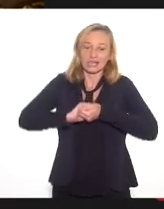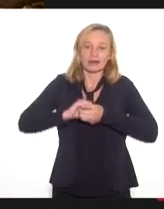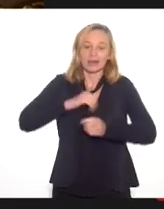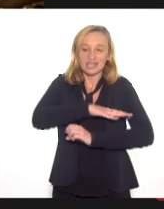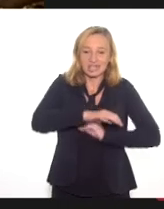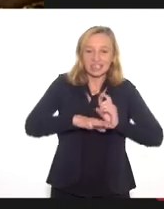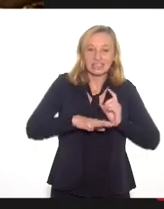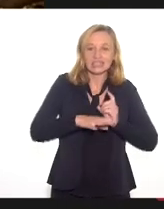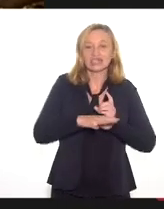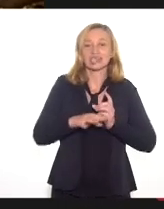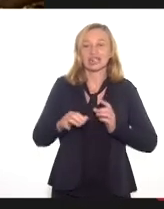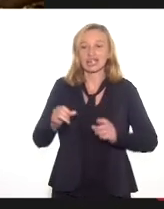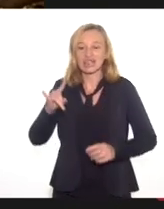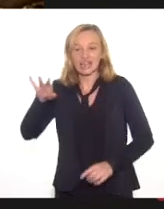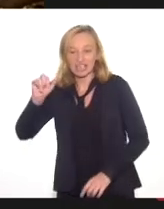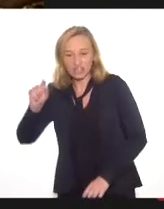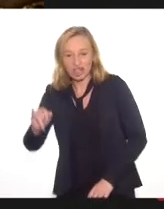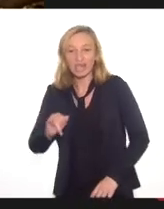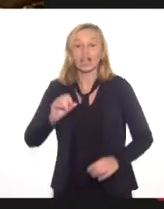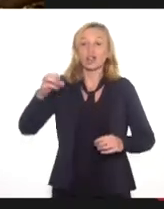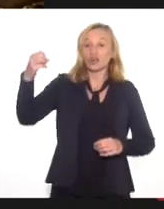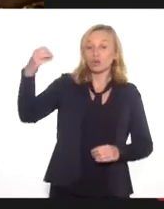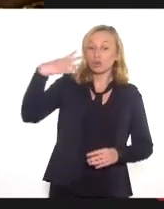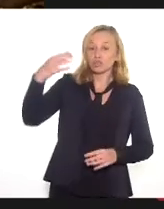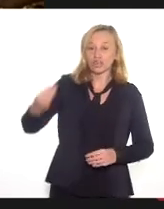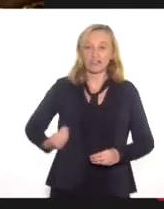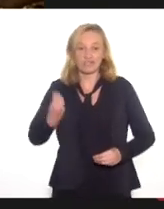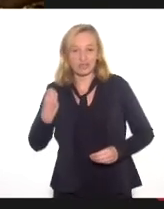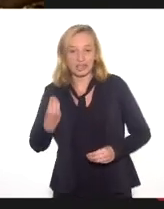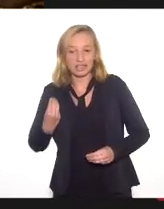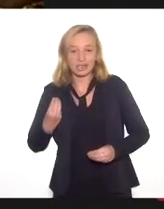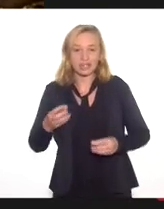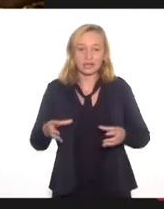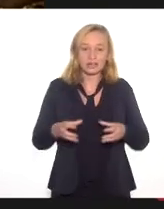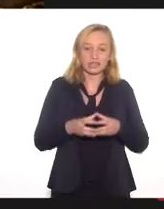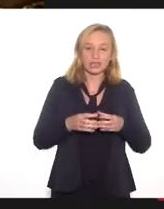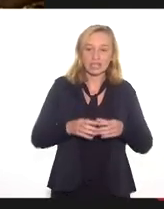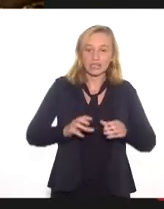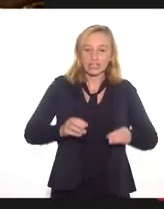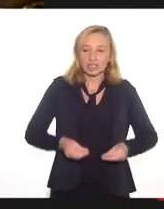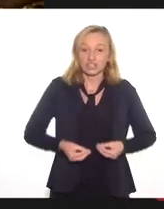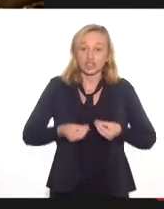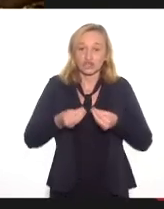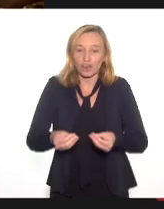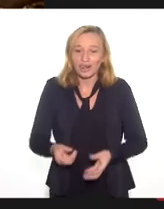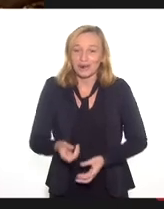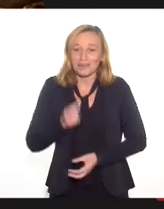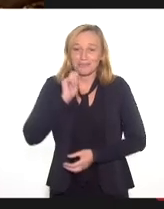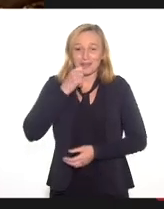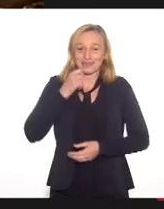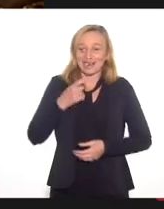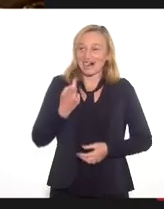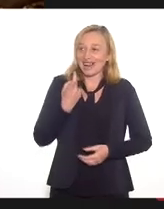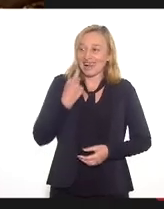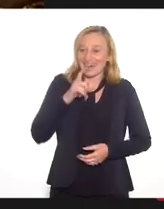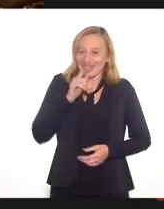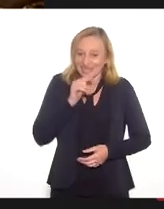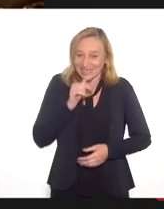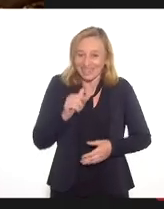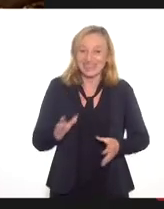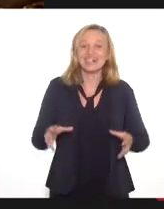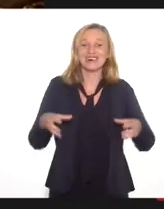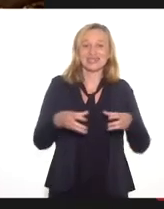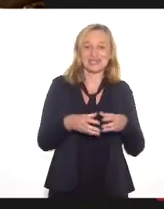Irajá o Projeto Luz da Vida o Projeto Lança Teu Pão sobre as Águas Comitê de Mesquita